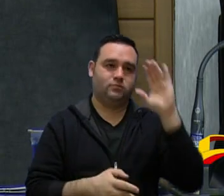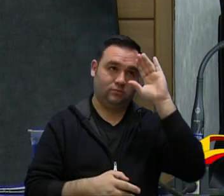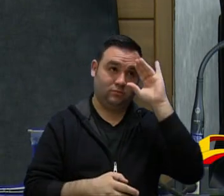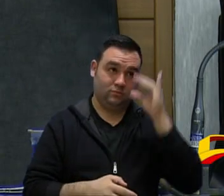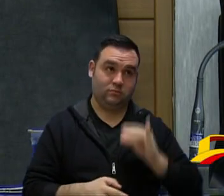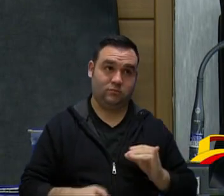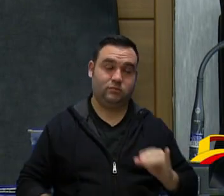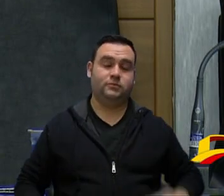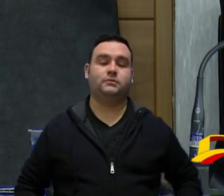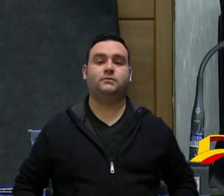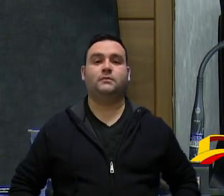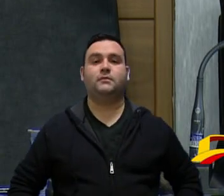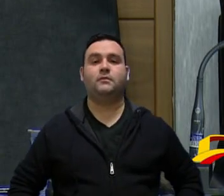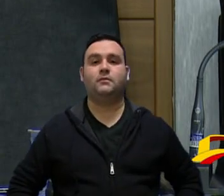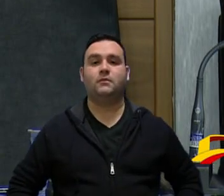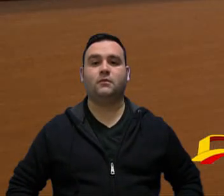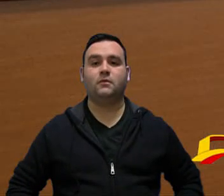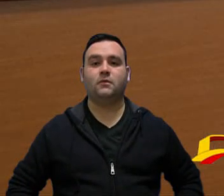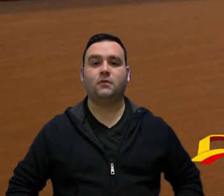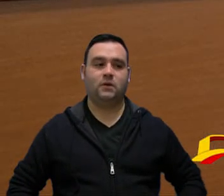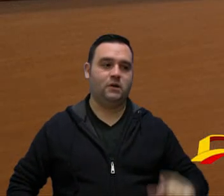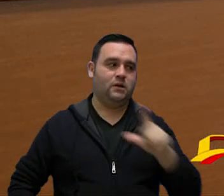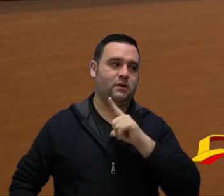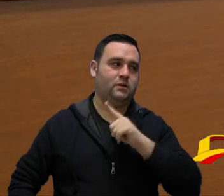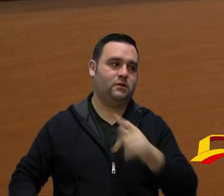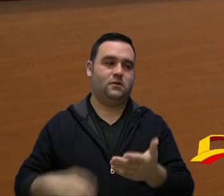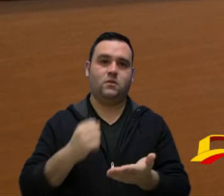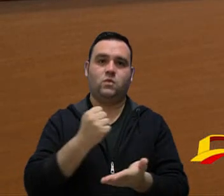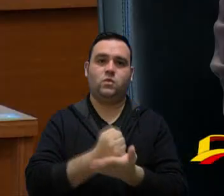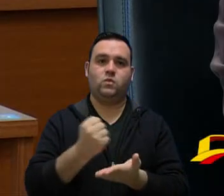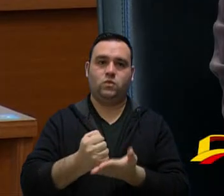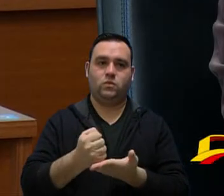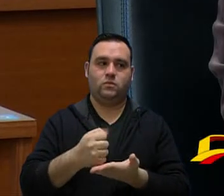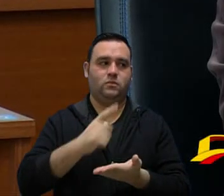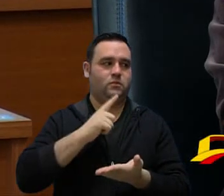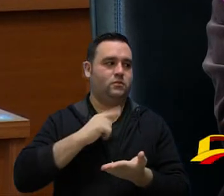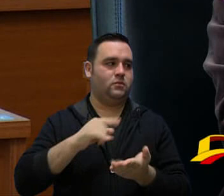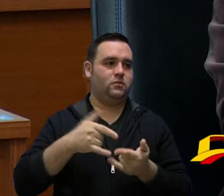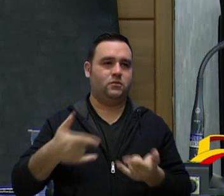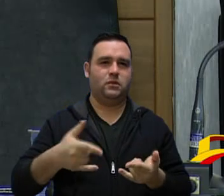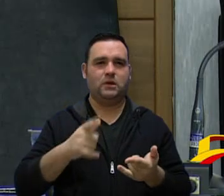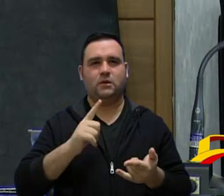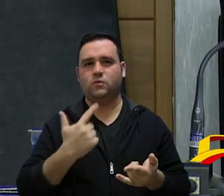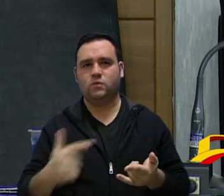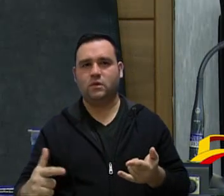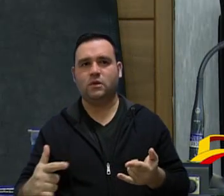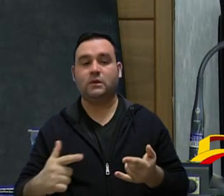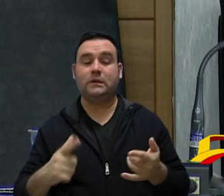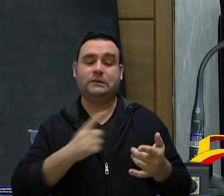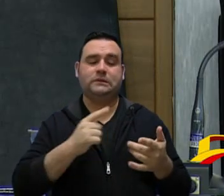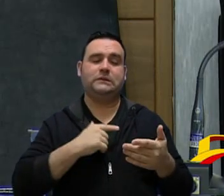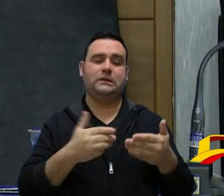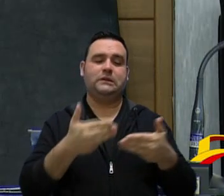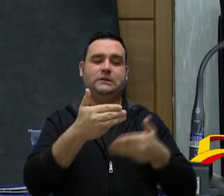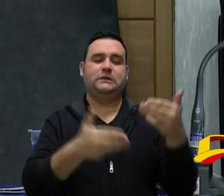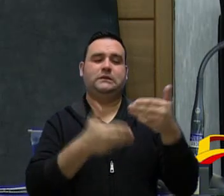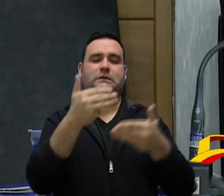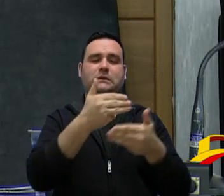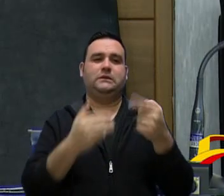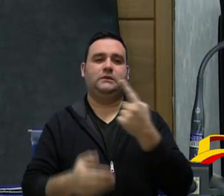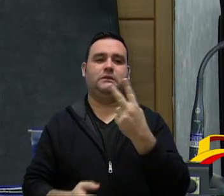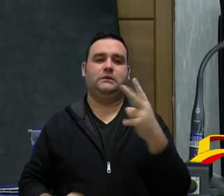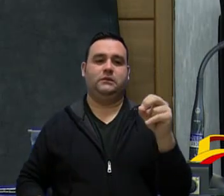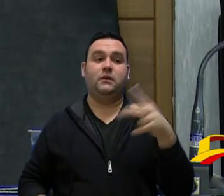vereadora ana olá eu sou o documento em mãos e como é o slide de 120 páginas